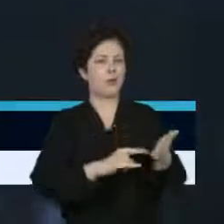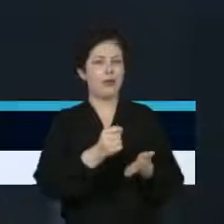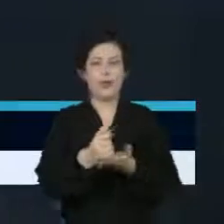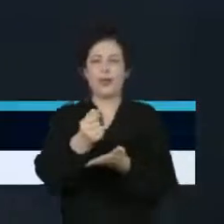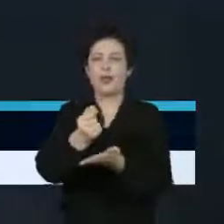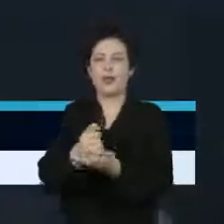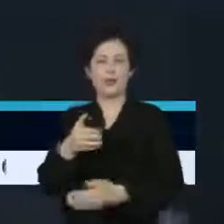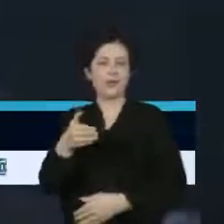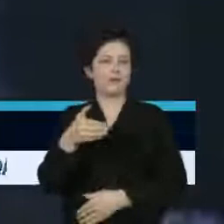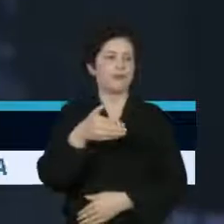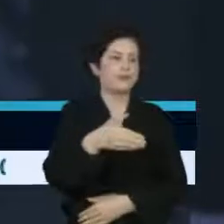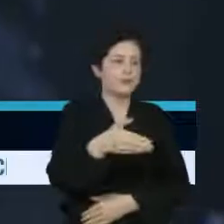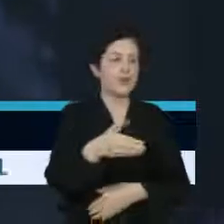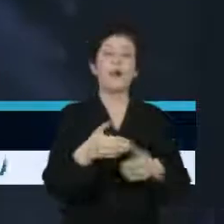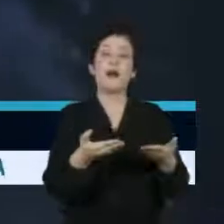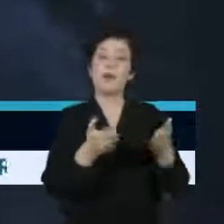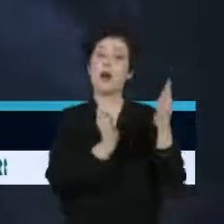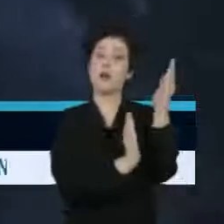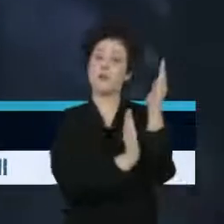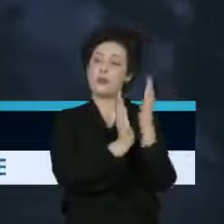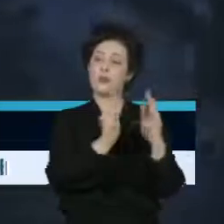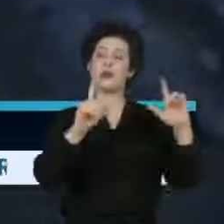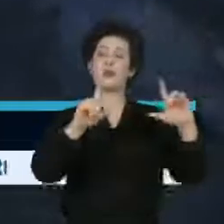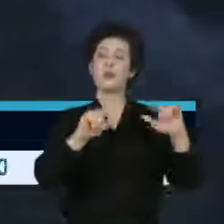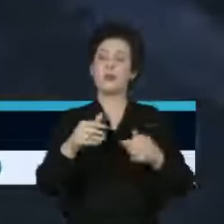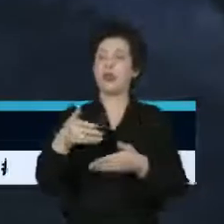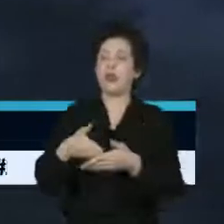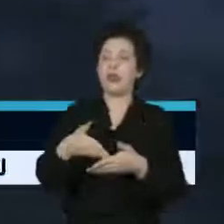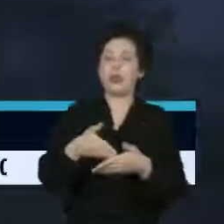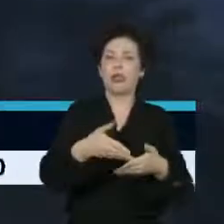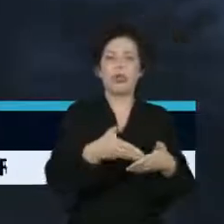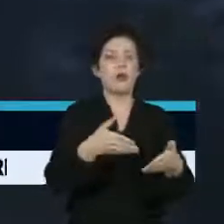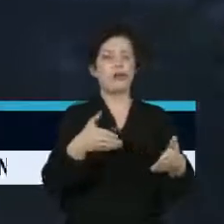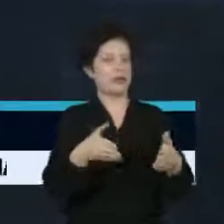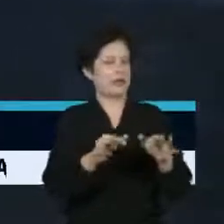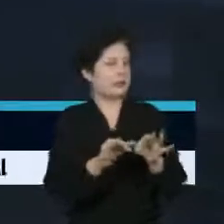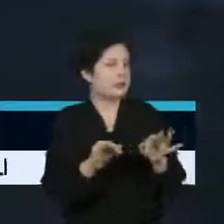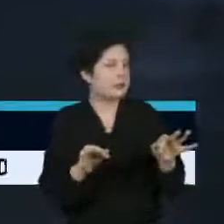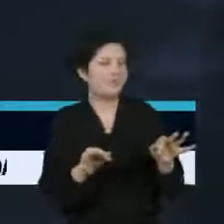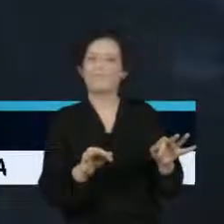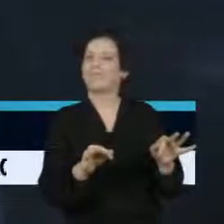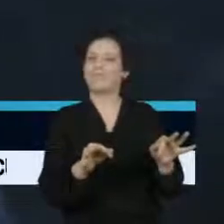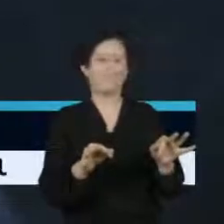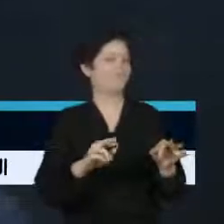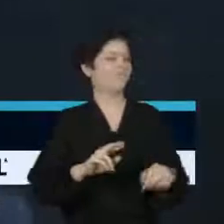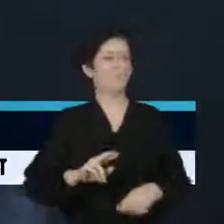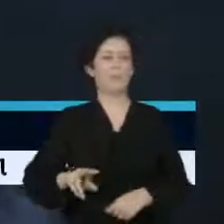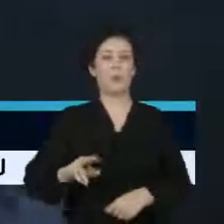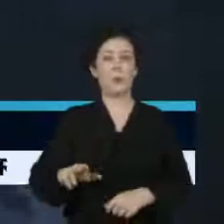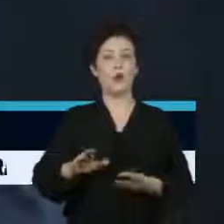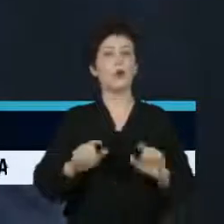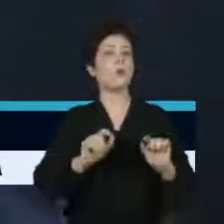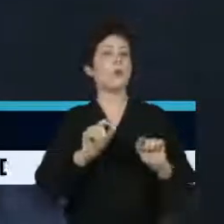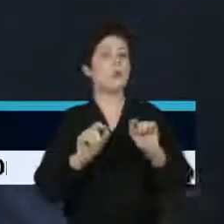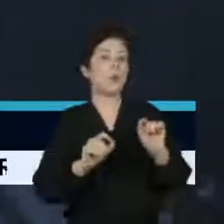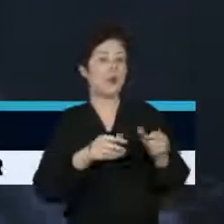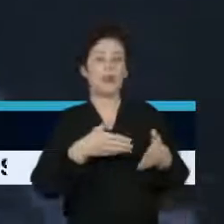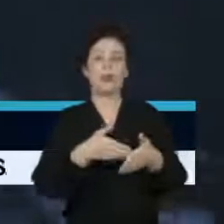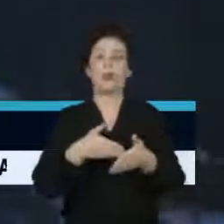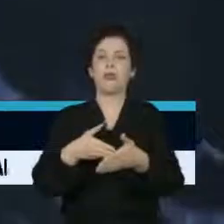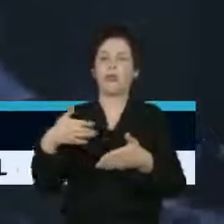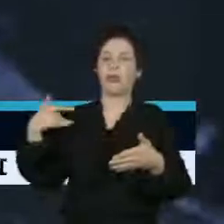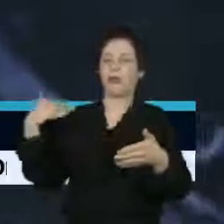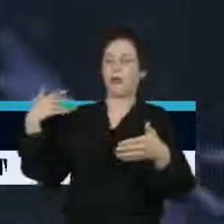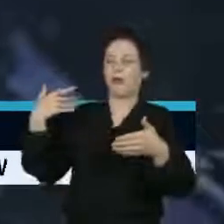documento. A tarefa de simplificar e reduzir a papelada, no entanto, não é tão simples quanto parece. E esbarra em obstáculos que